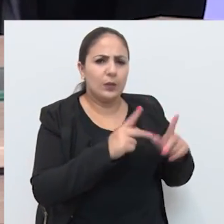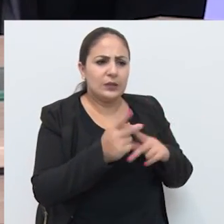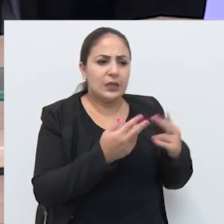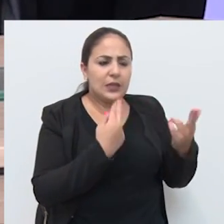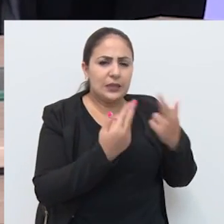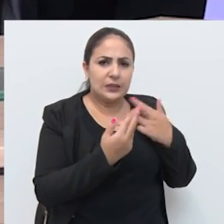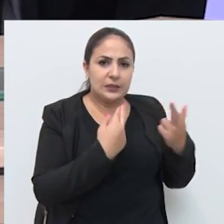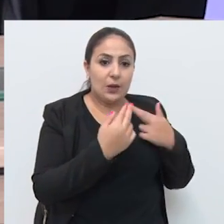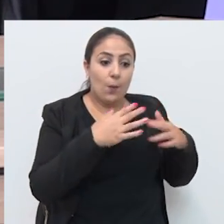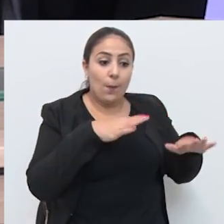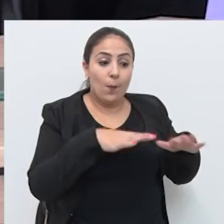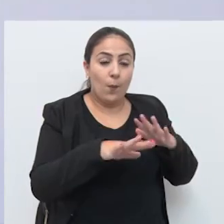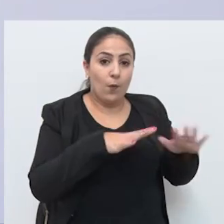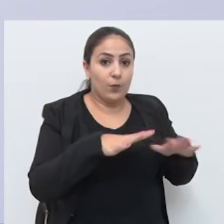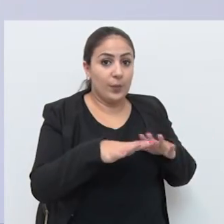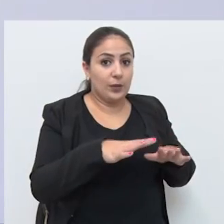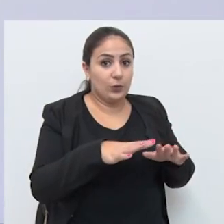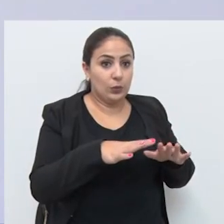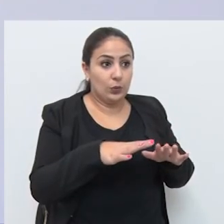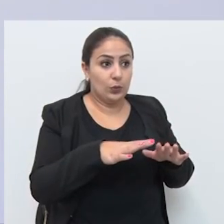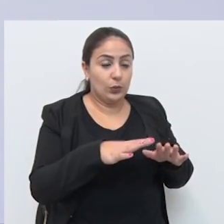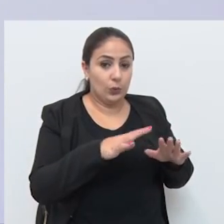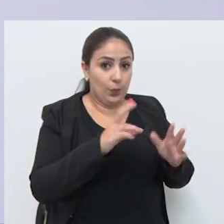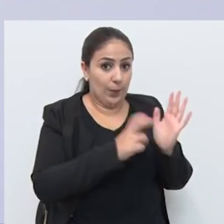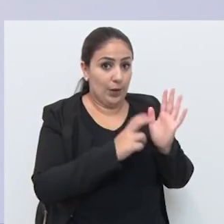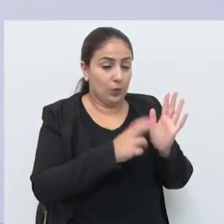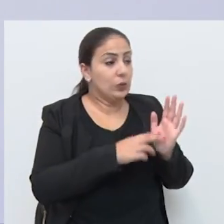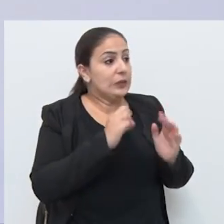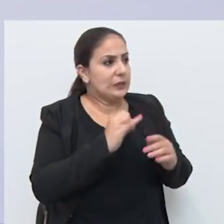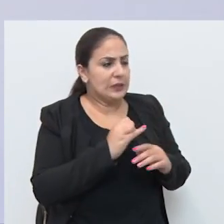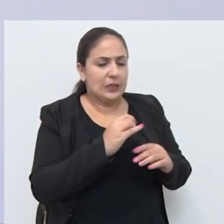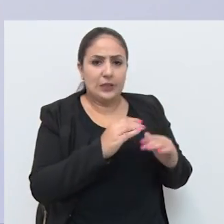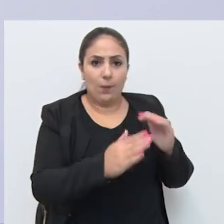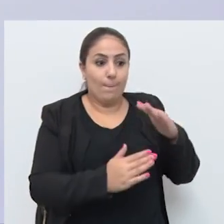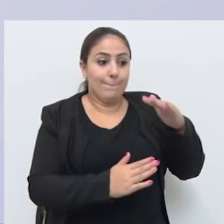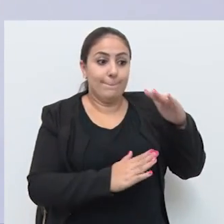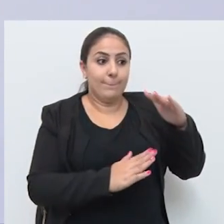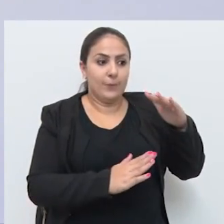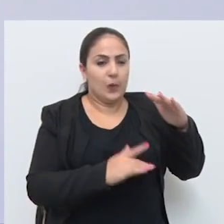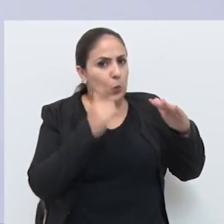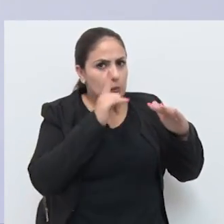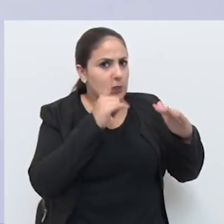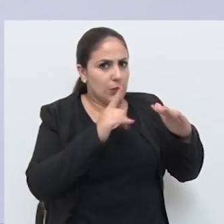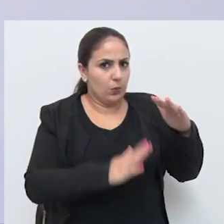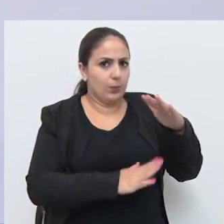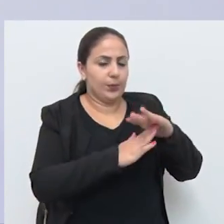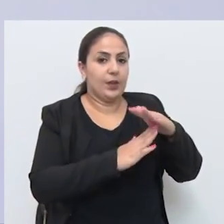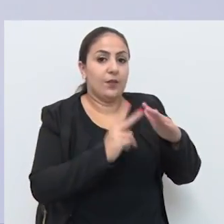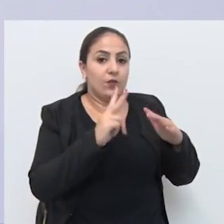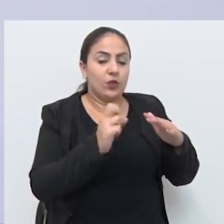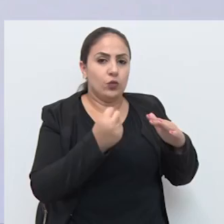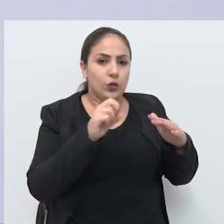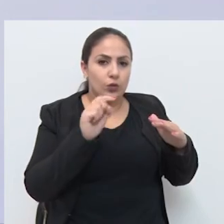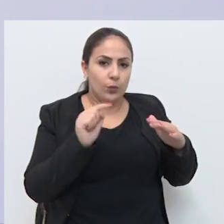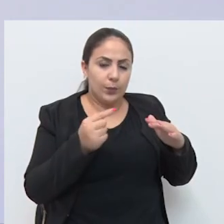população é com relação à movimentação bancária. Mesmo então não atingindo aquele limite de